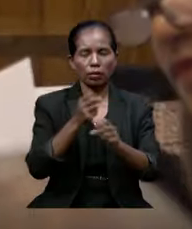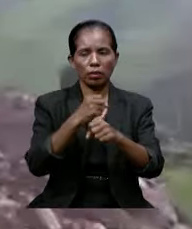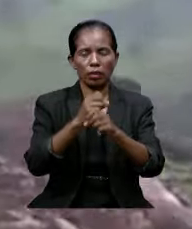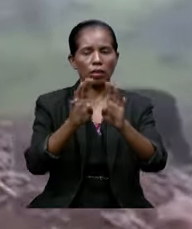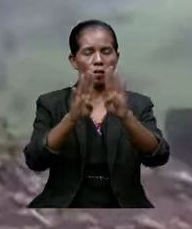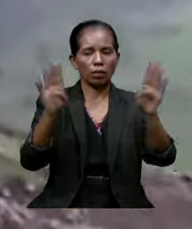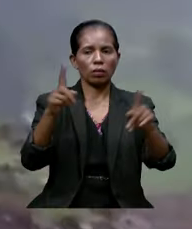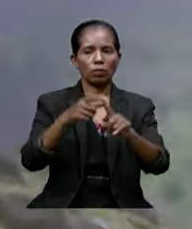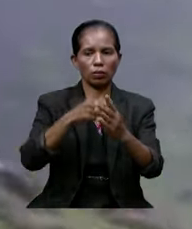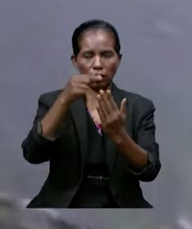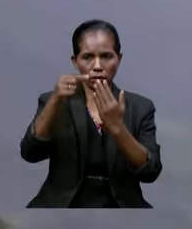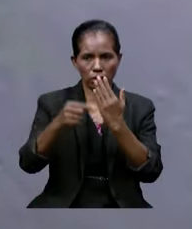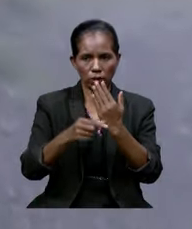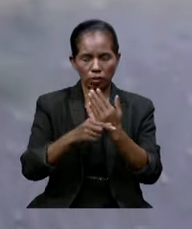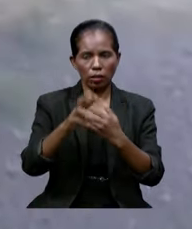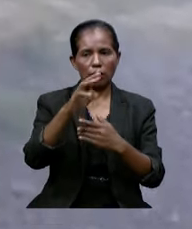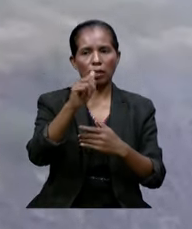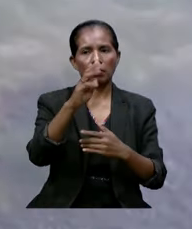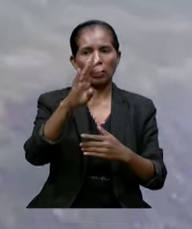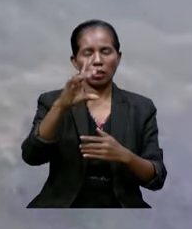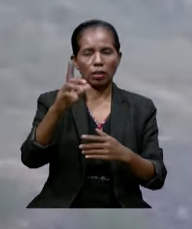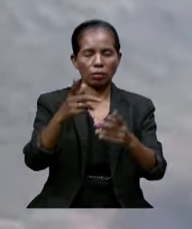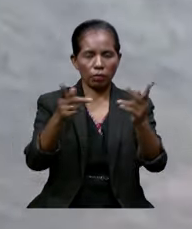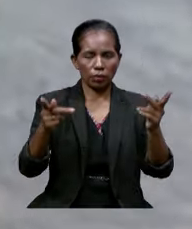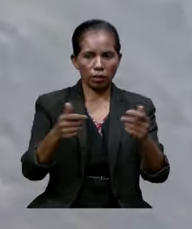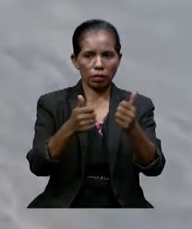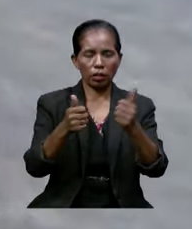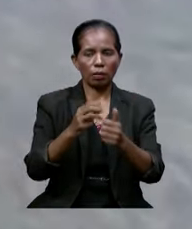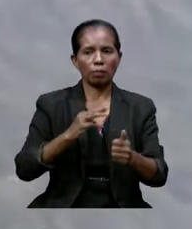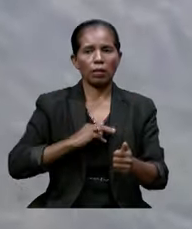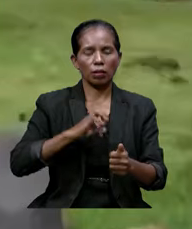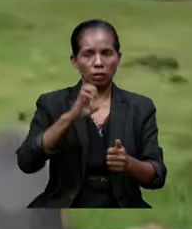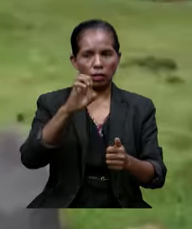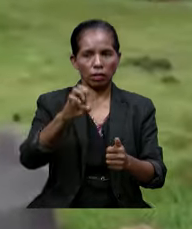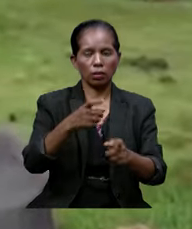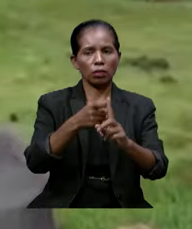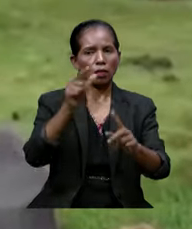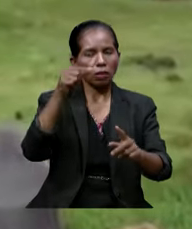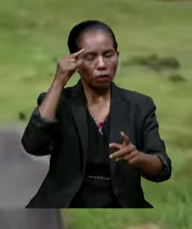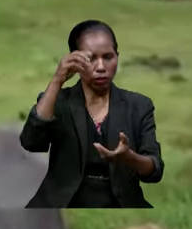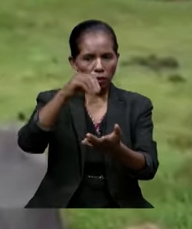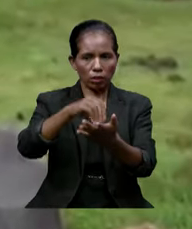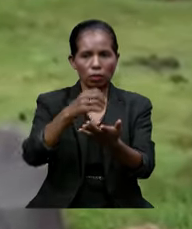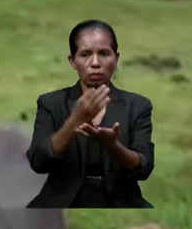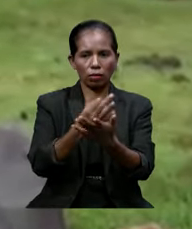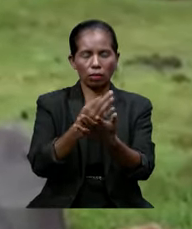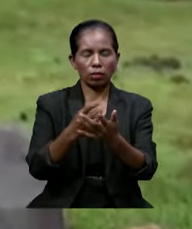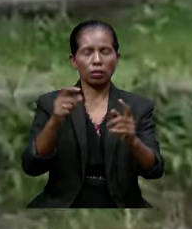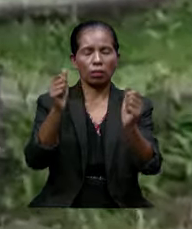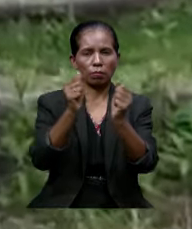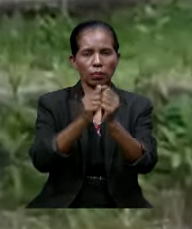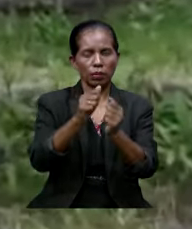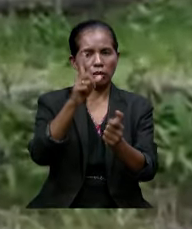abertura e o fula em agosto e era Bilau posto administrativo Maubici nebe parte governo da um orçamento toco